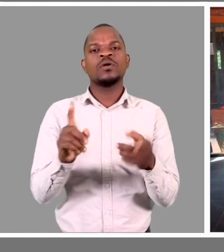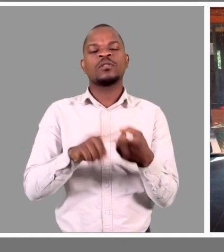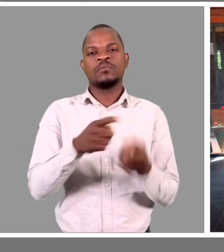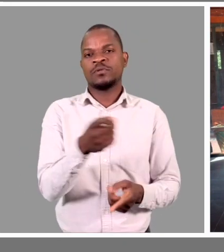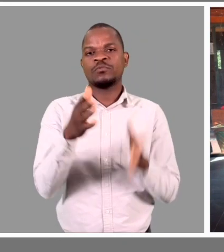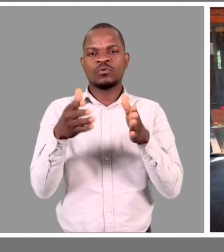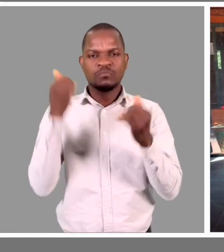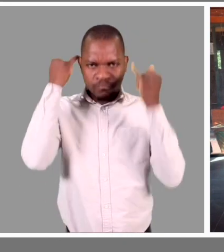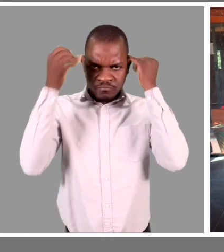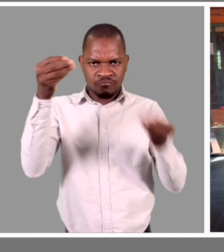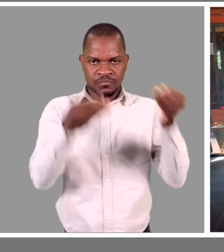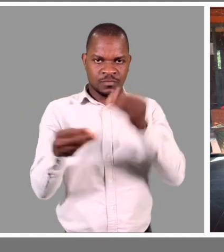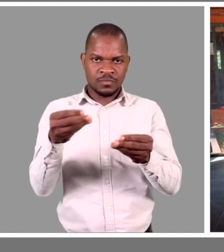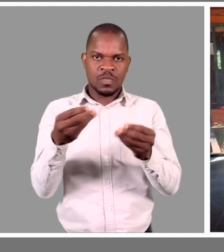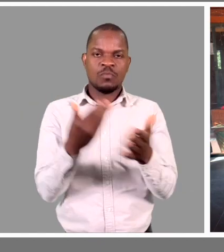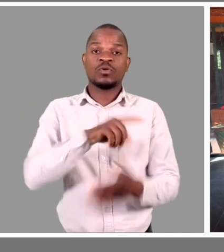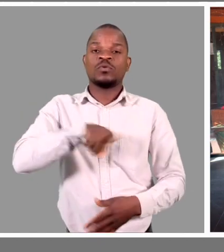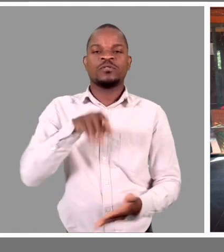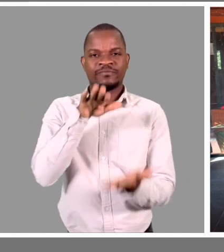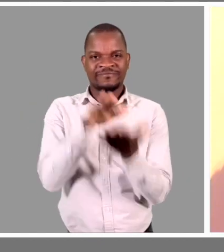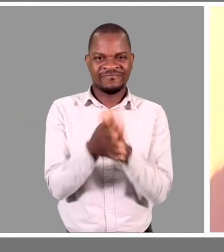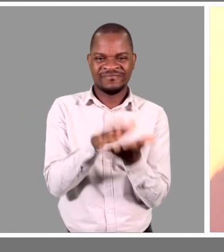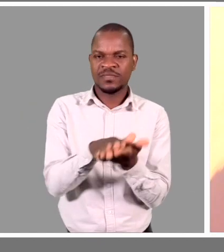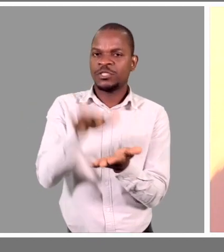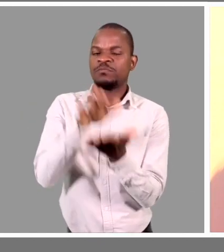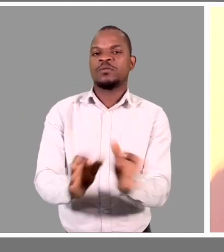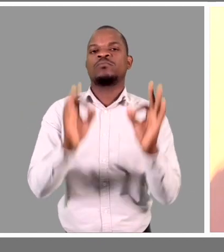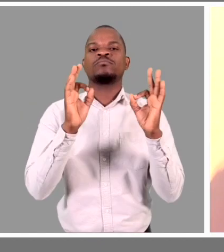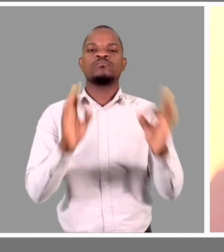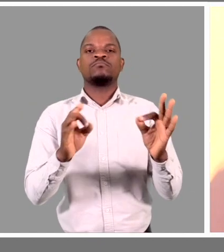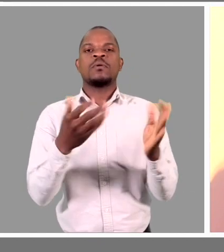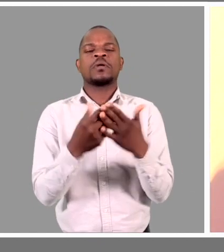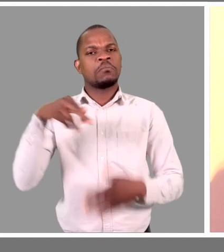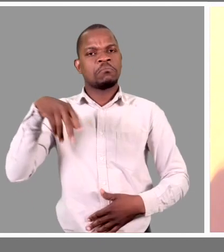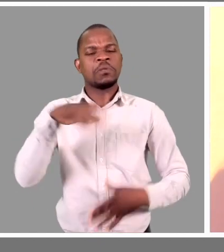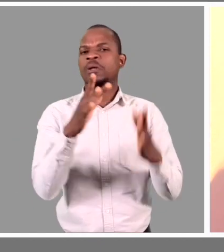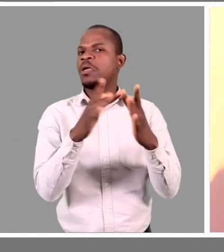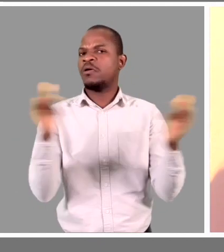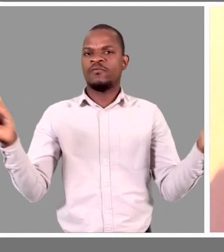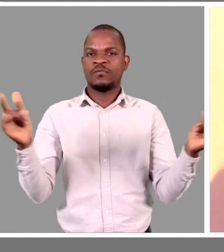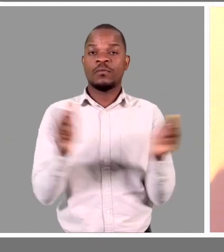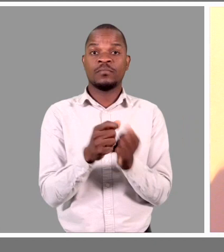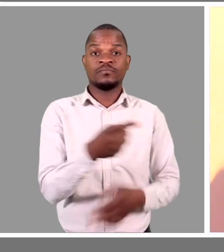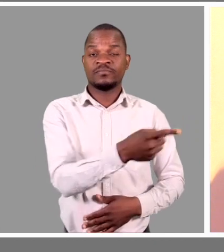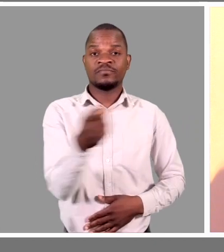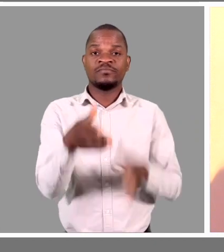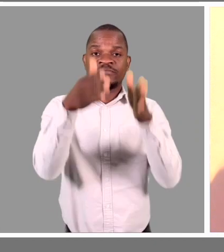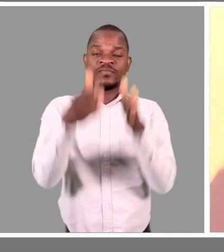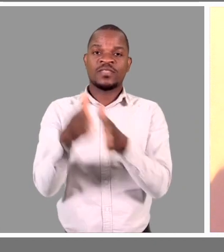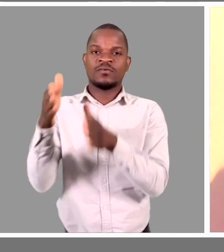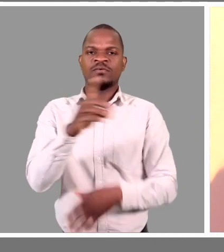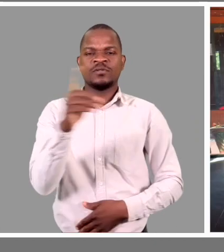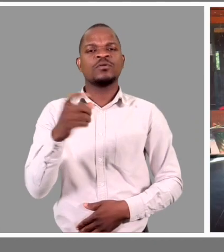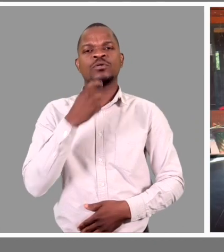que criamos as condições para que eles estejam à vontade, para que eles consigam circular no nosso espaço. Eles dizem que são